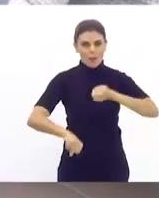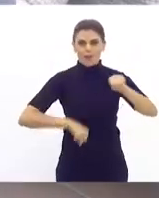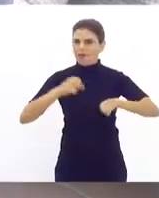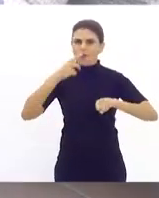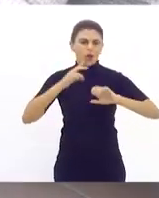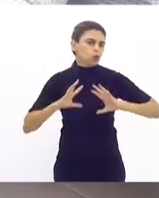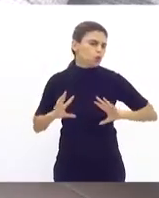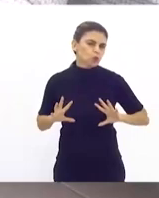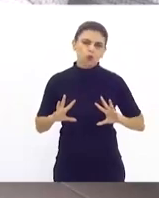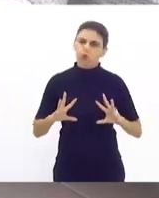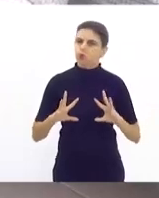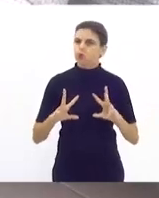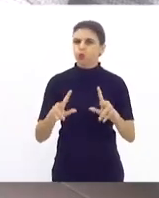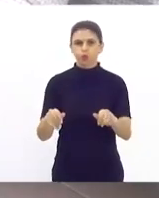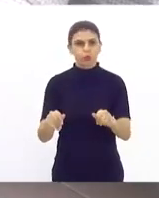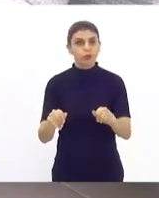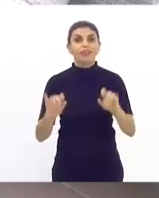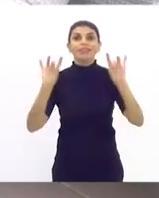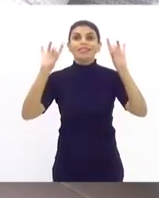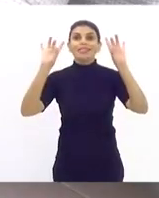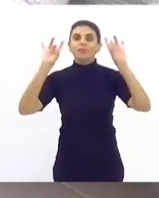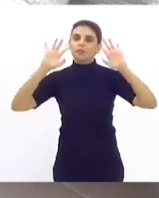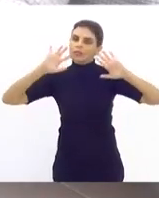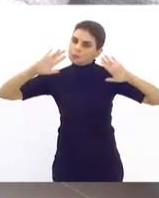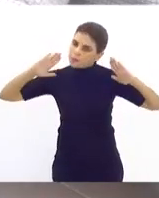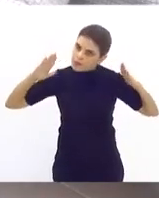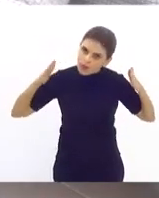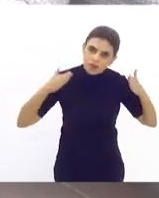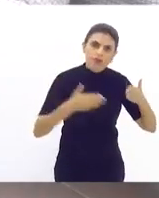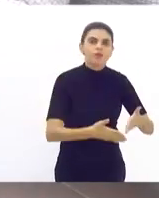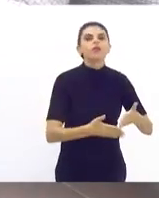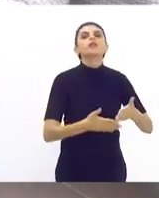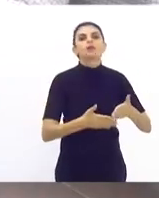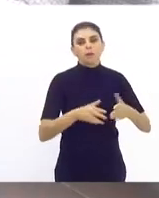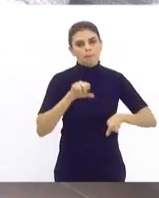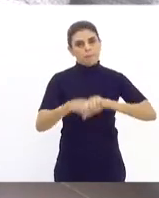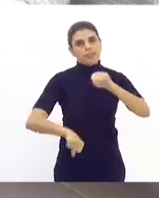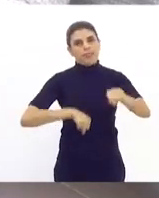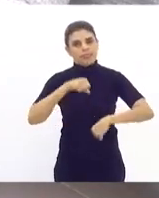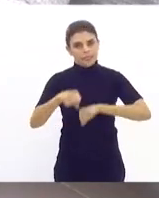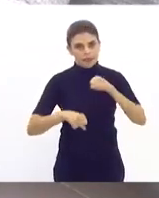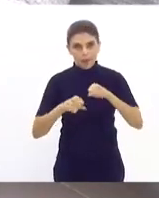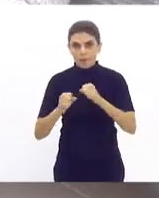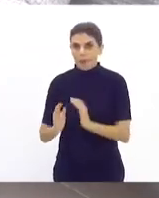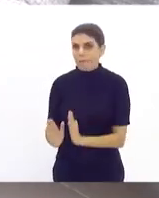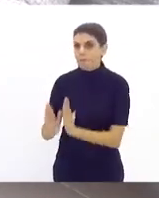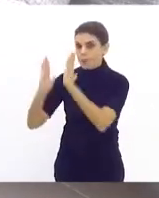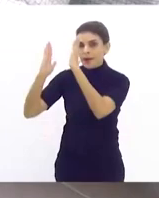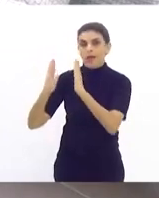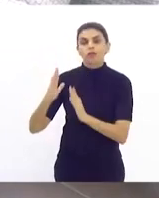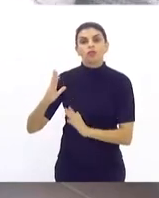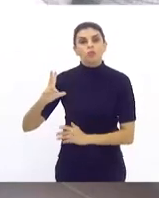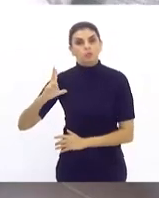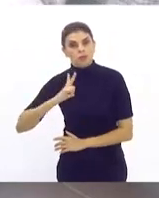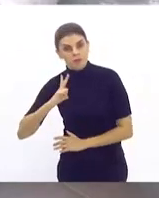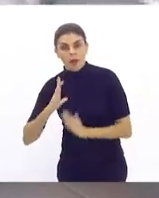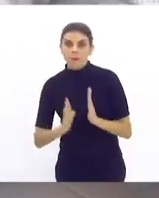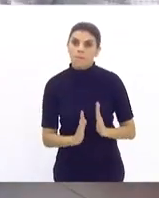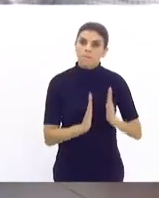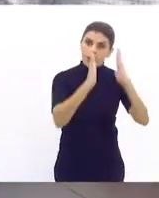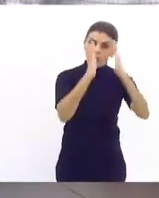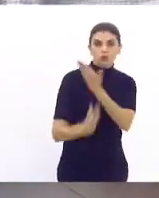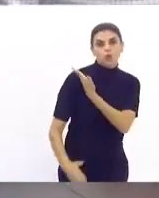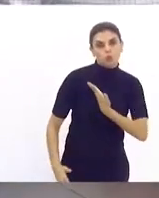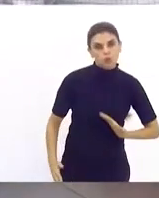tudo, né? Especificamente em bicicletários em prédios públicos e privados. Então, que também Perfeito.